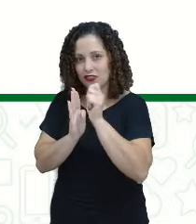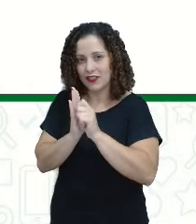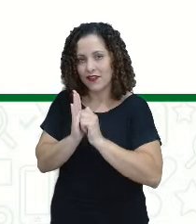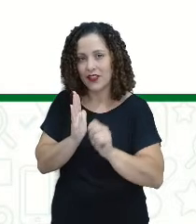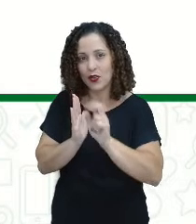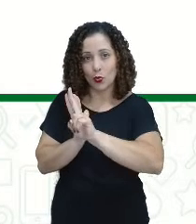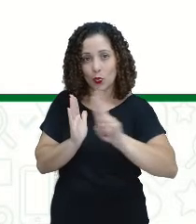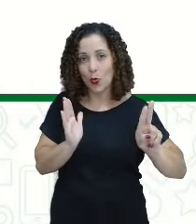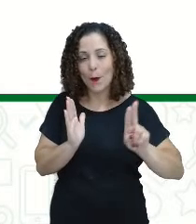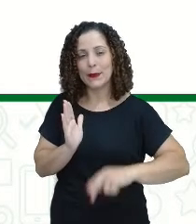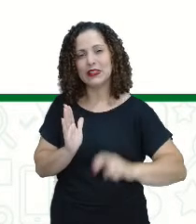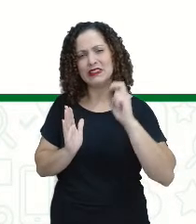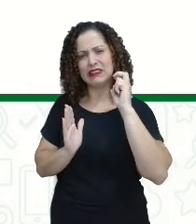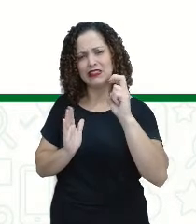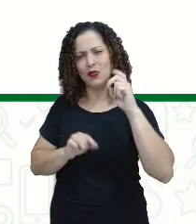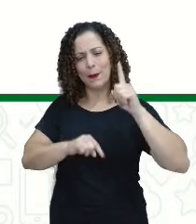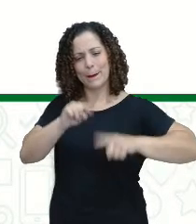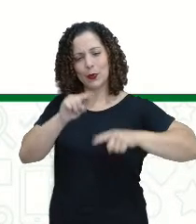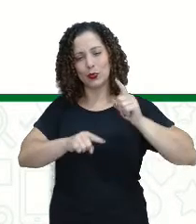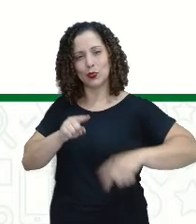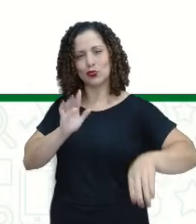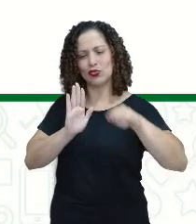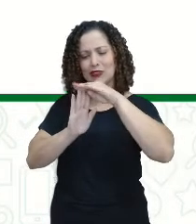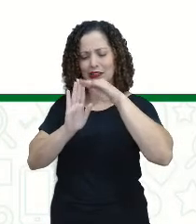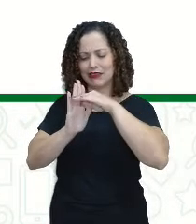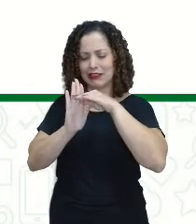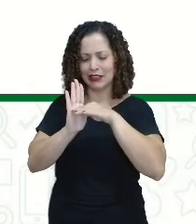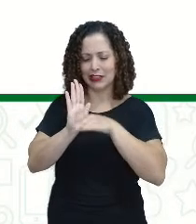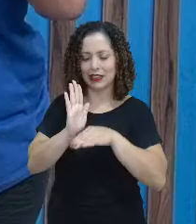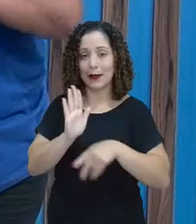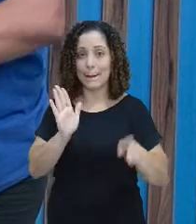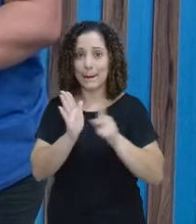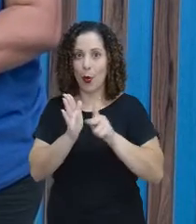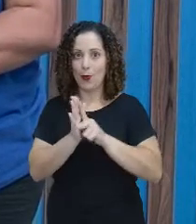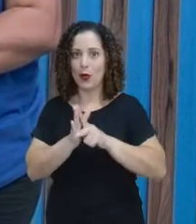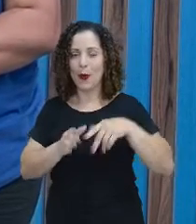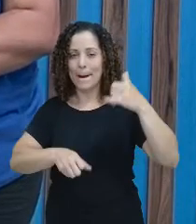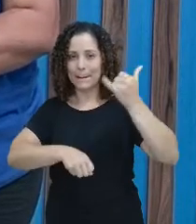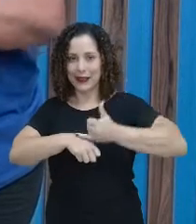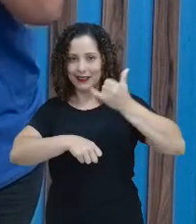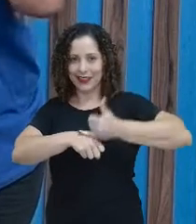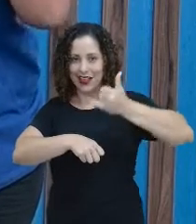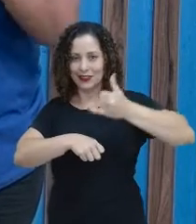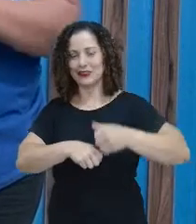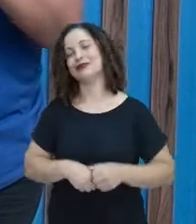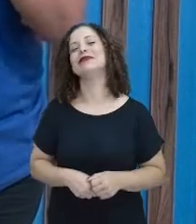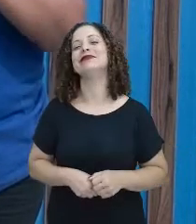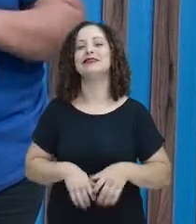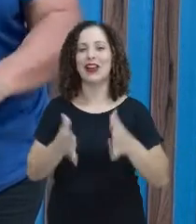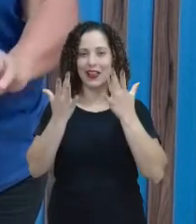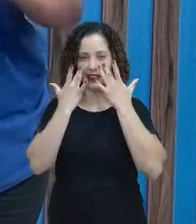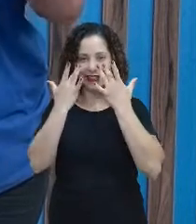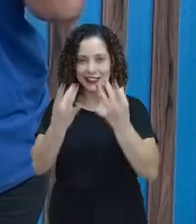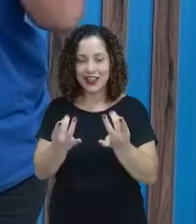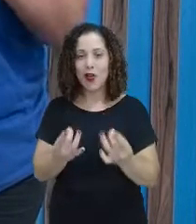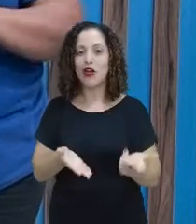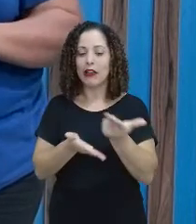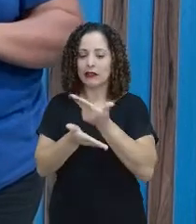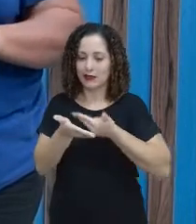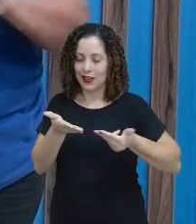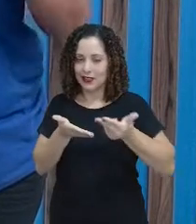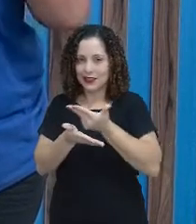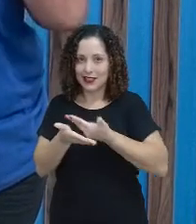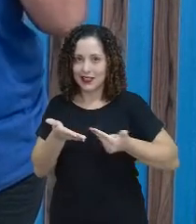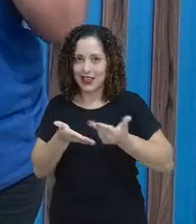5 objetos que são feitos de metais. Então, ó, se liga aí. A atividade é